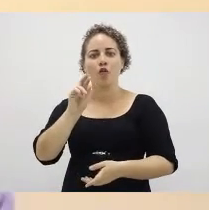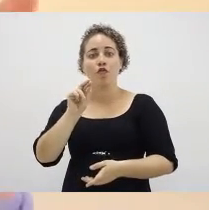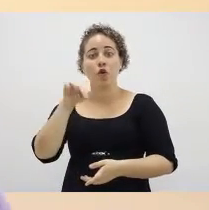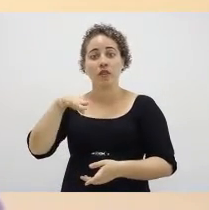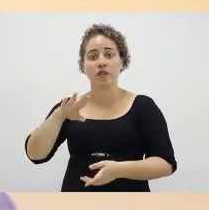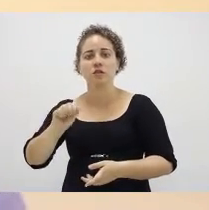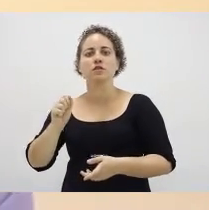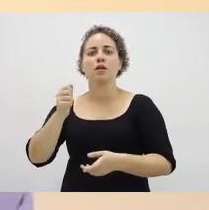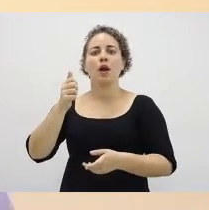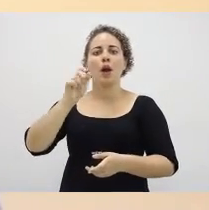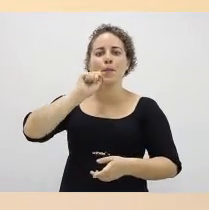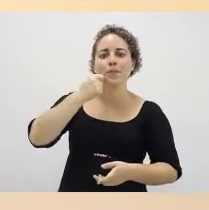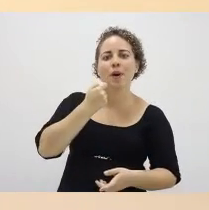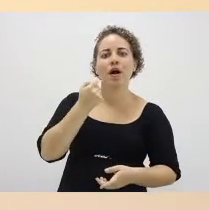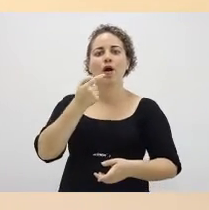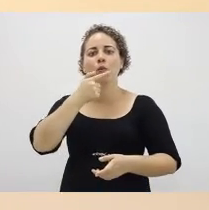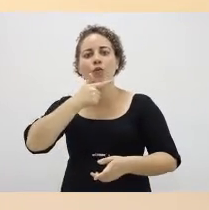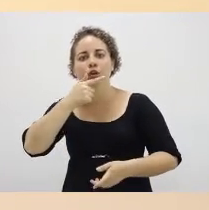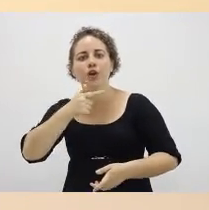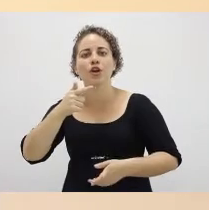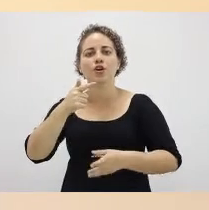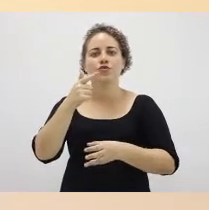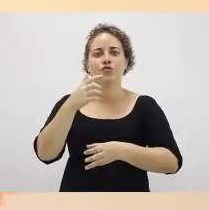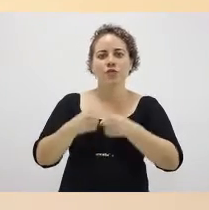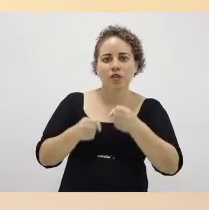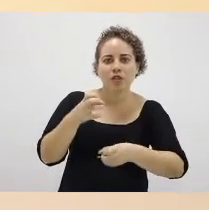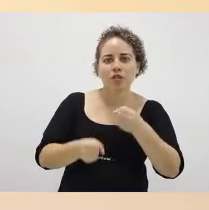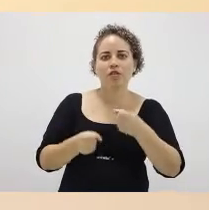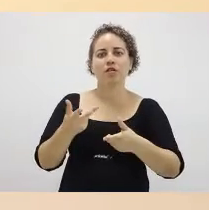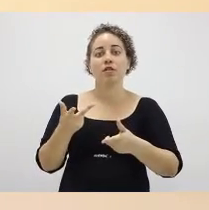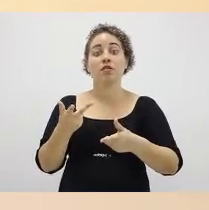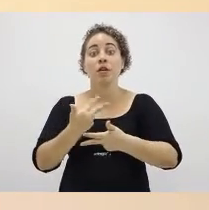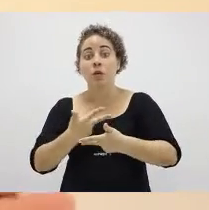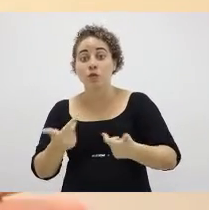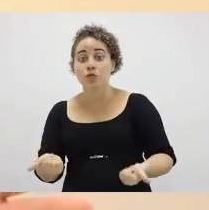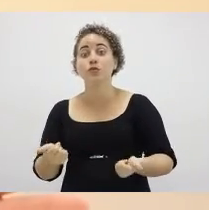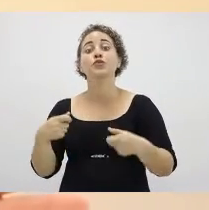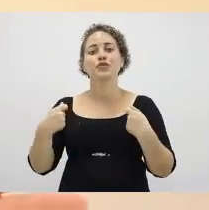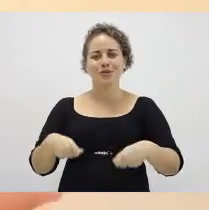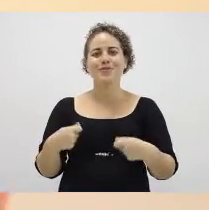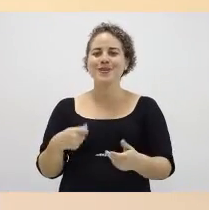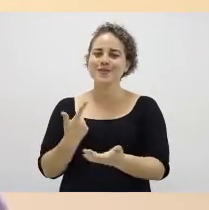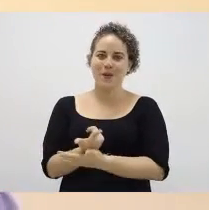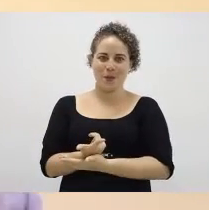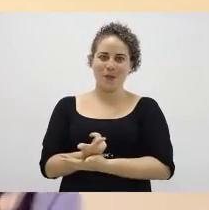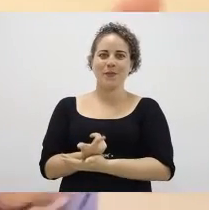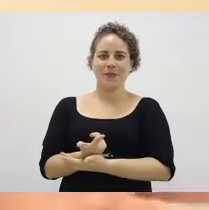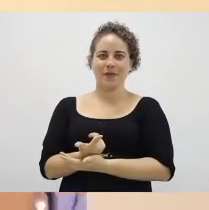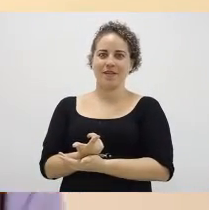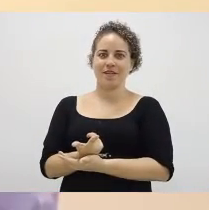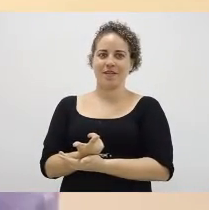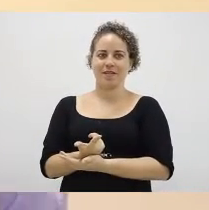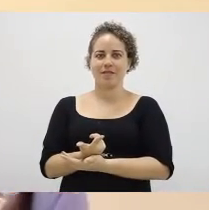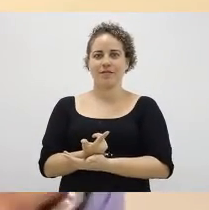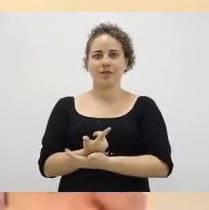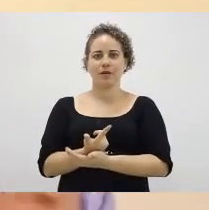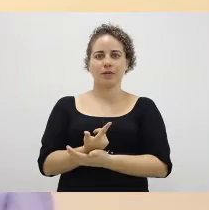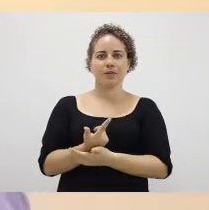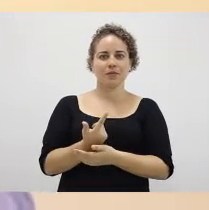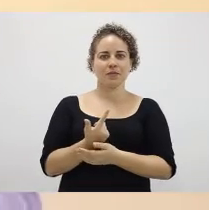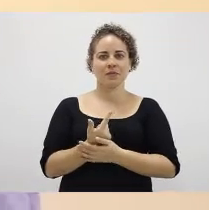o queijo, o leite, são algumas das matérias-primas que ela precisa adquirir em supermercados,